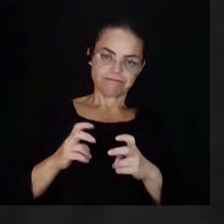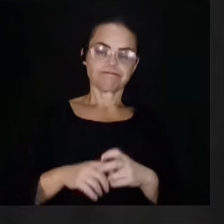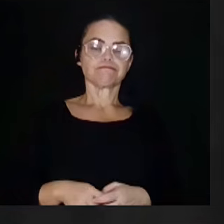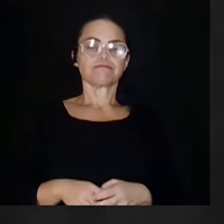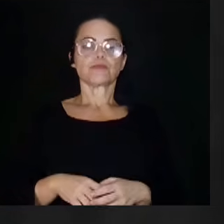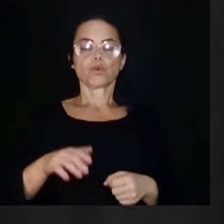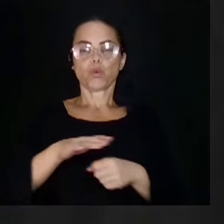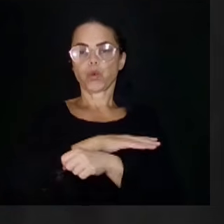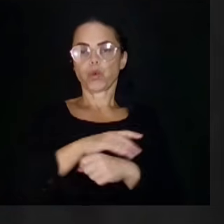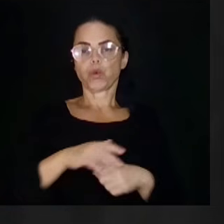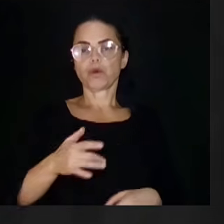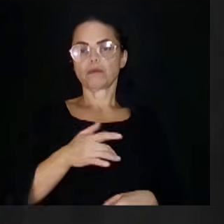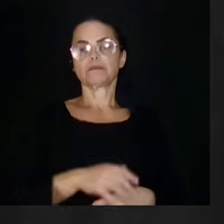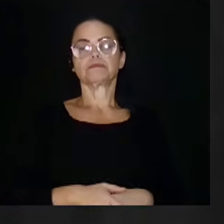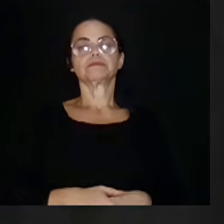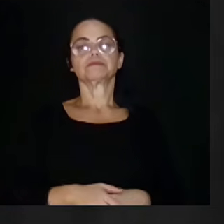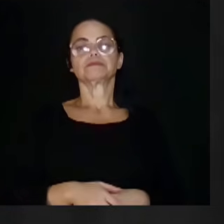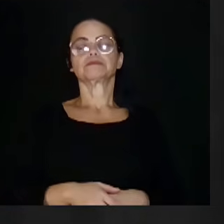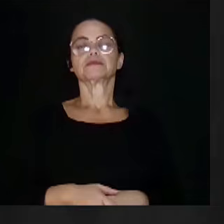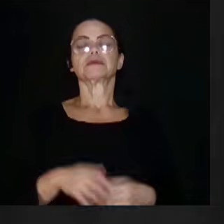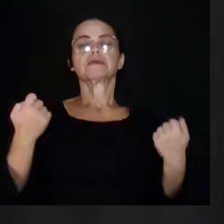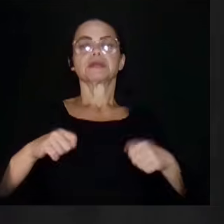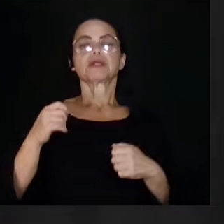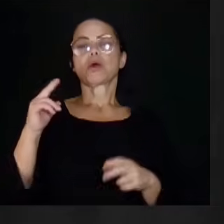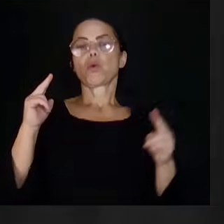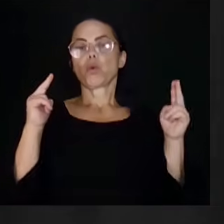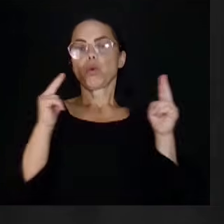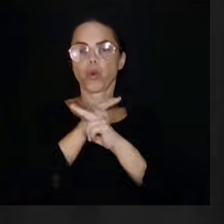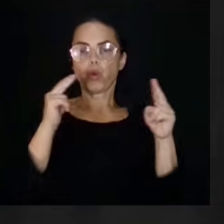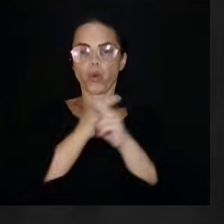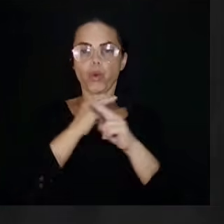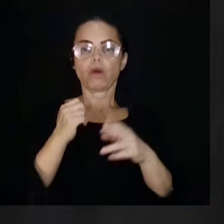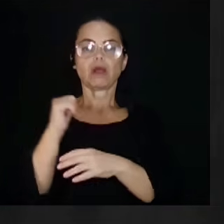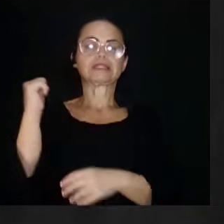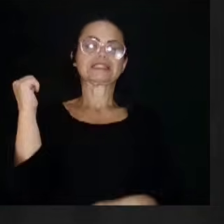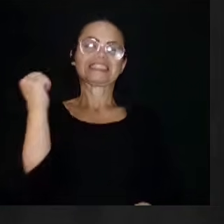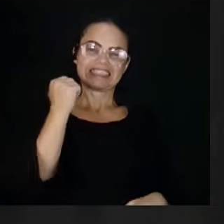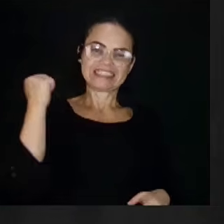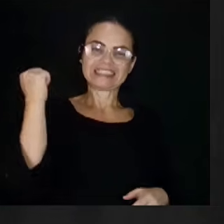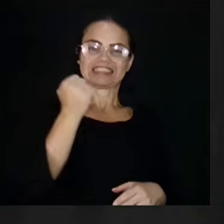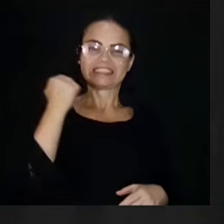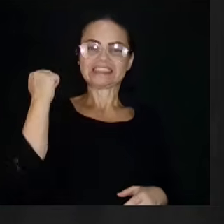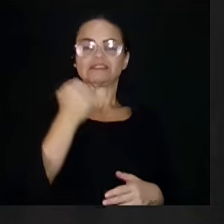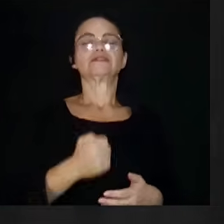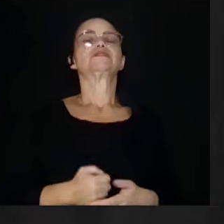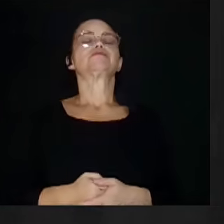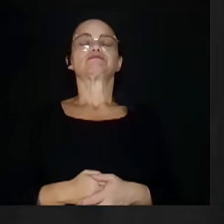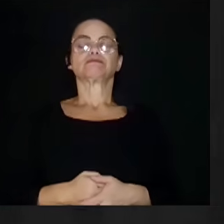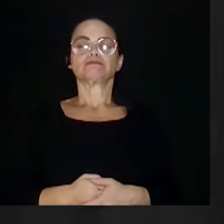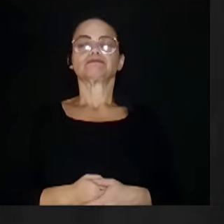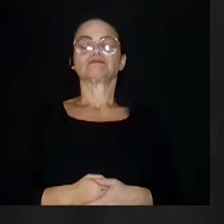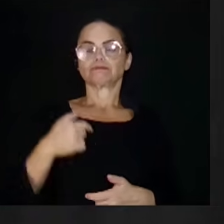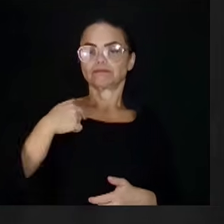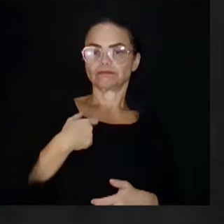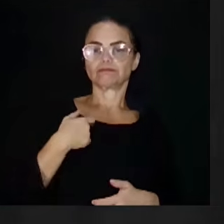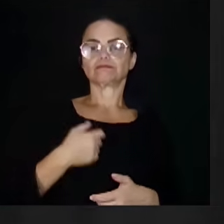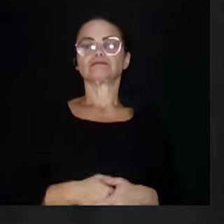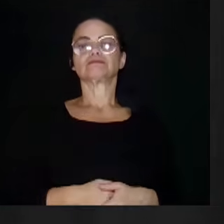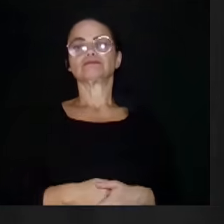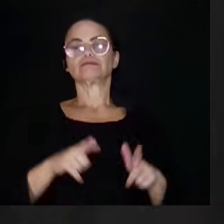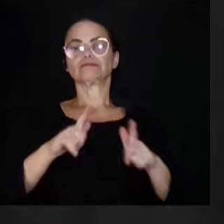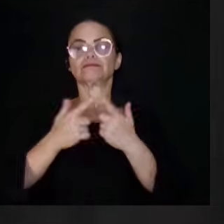aí você quer para ontem, porque você está no extremo. Então, a gente, né, eu com um grupo de pessoas, a gente visitou